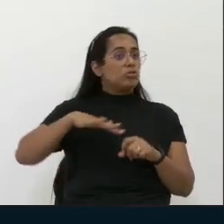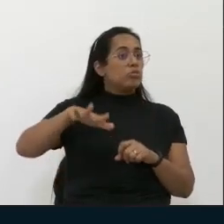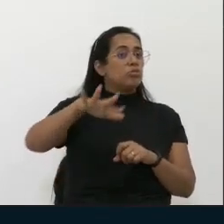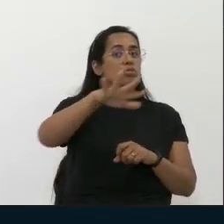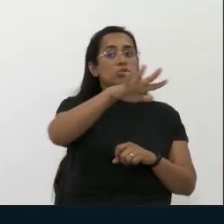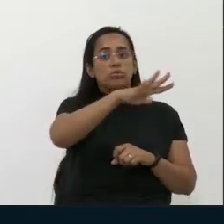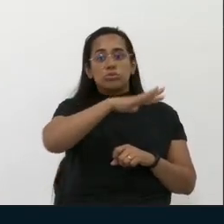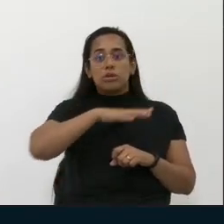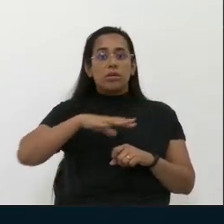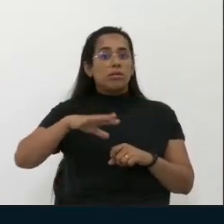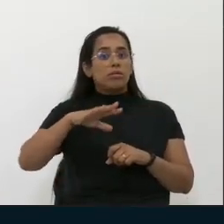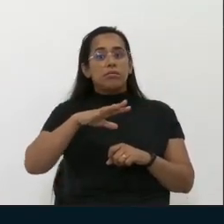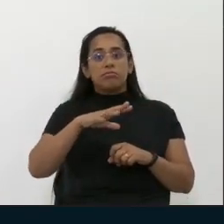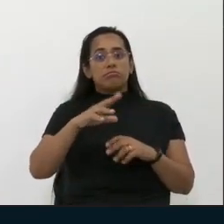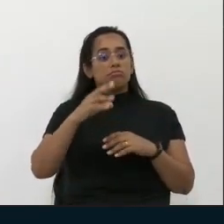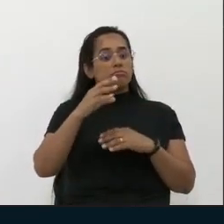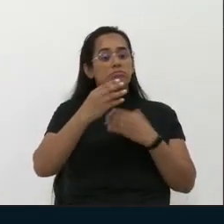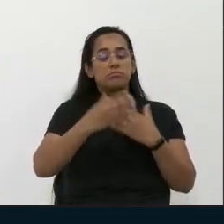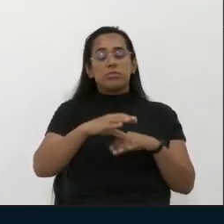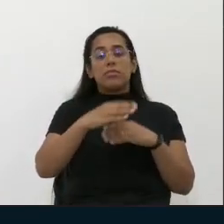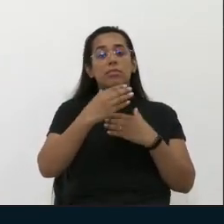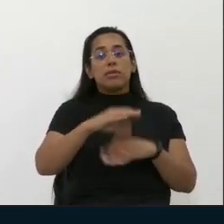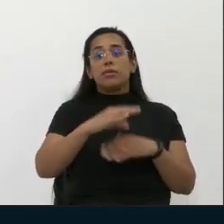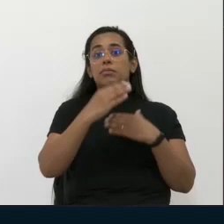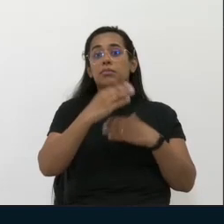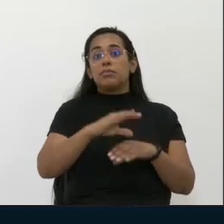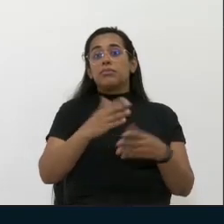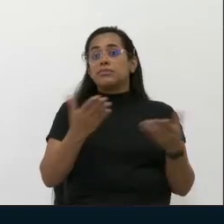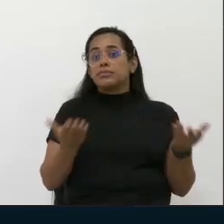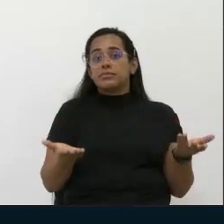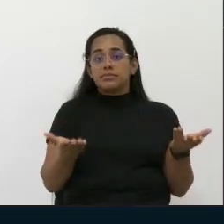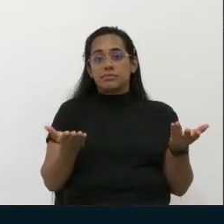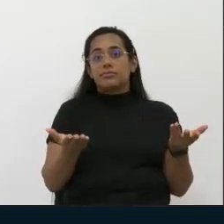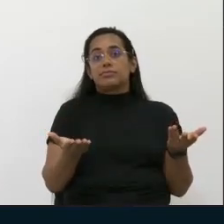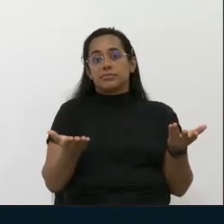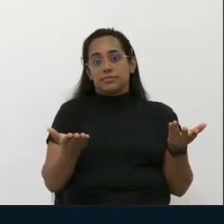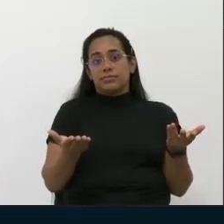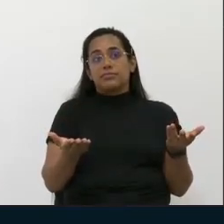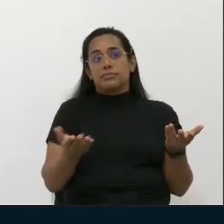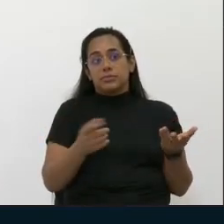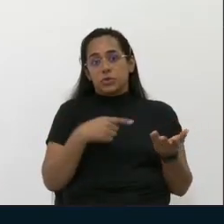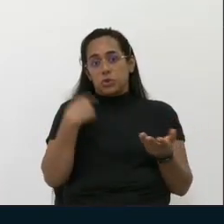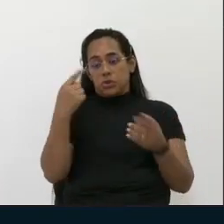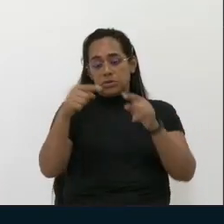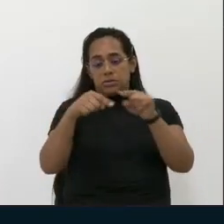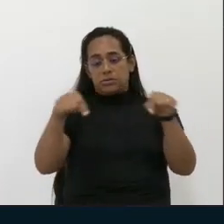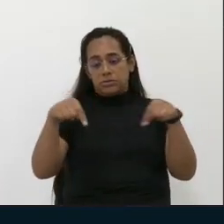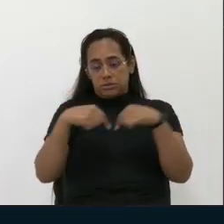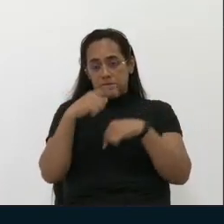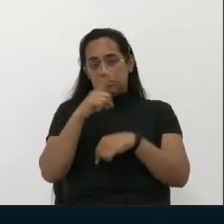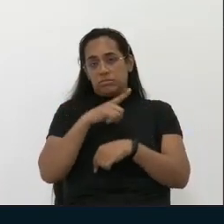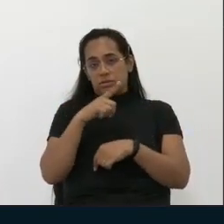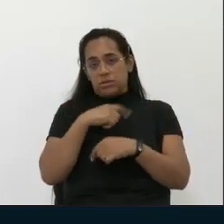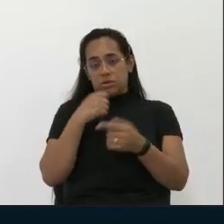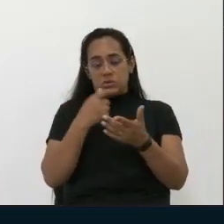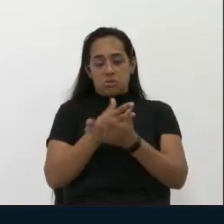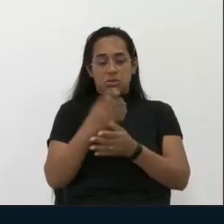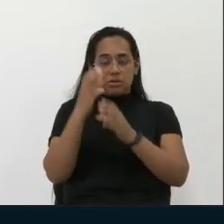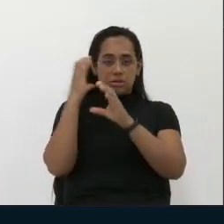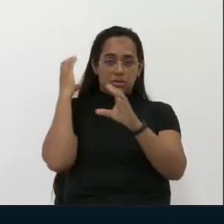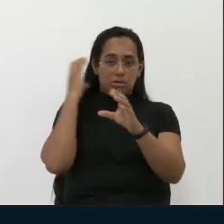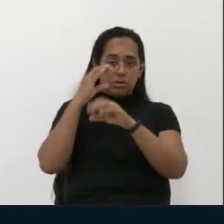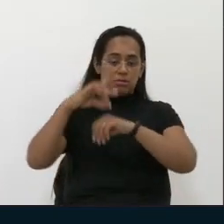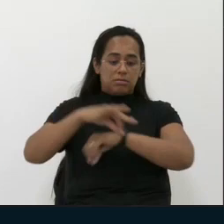concurso público. Concurso público. Ó, aqui, ó, nós temos nosso gabinete, nós vamos contratar engenheiro, arquiteto e tal,